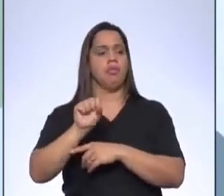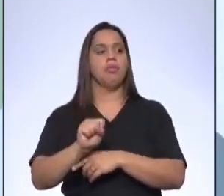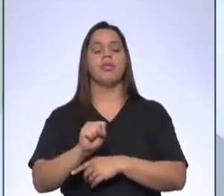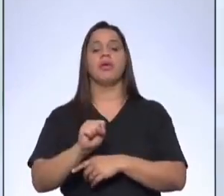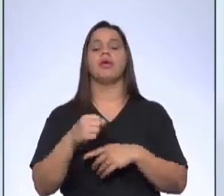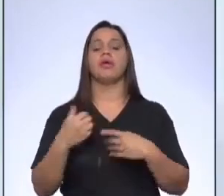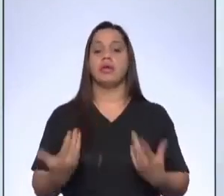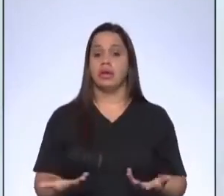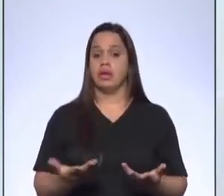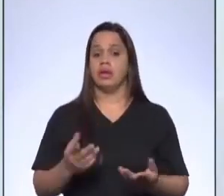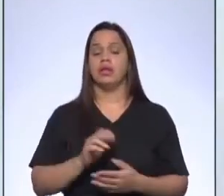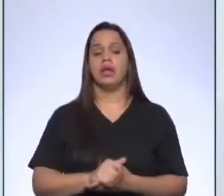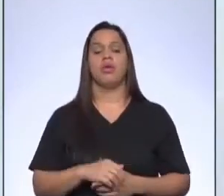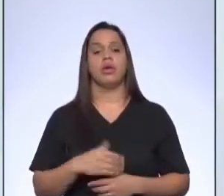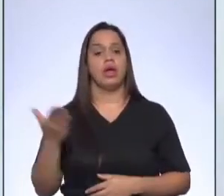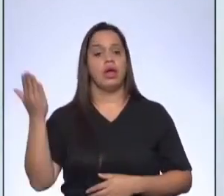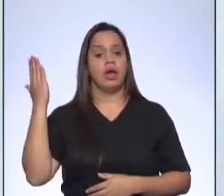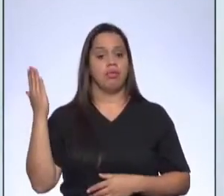de máscaras